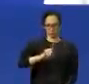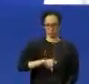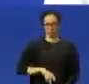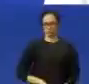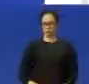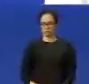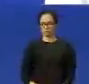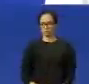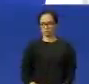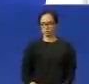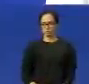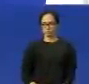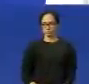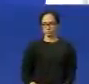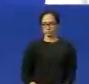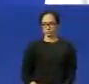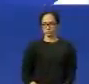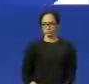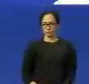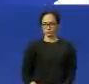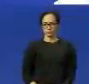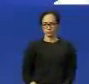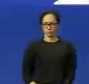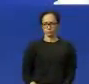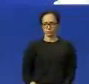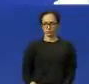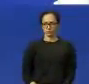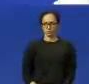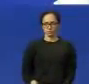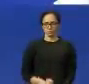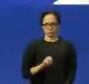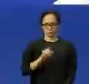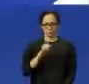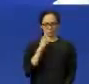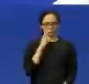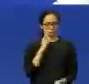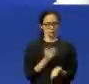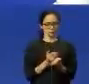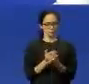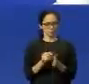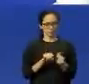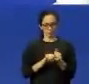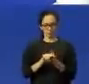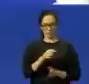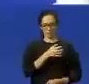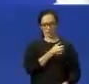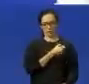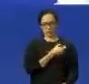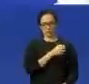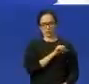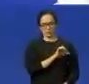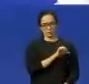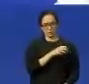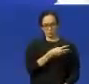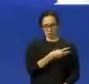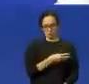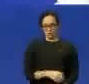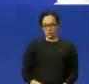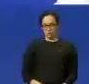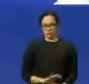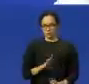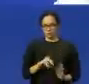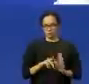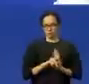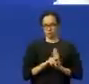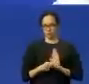comentá-las, obviamente. Vamos lá, Naldo? Então vamos lá. Questão número 93. Trata-se da